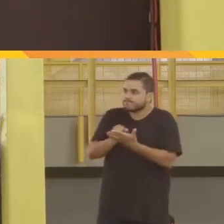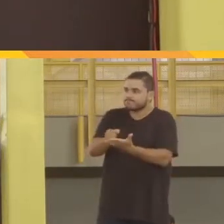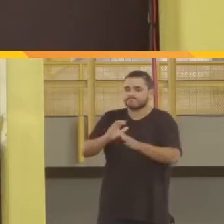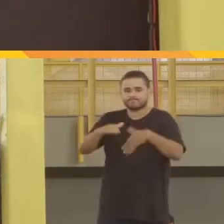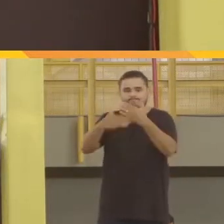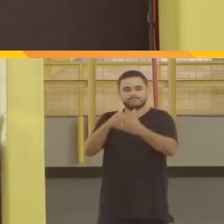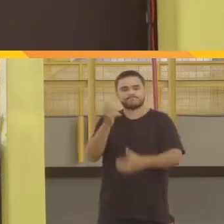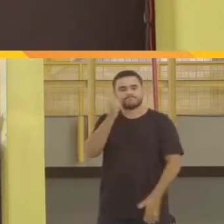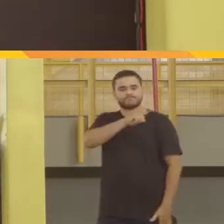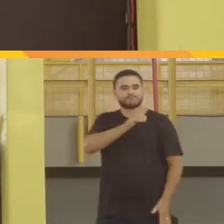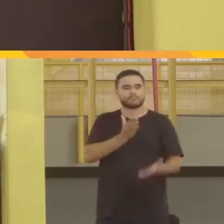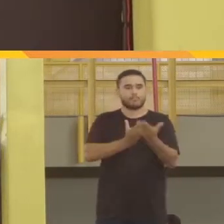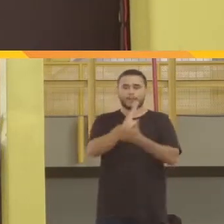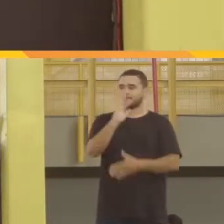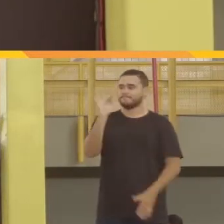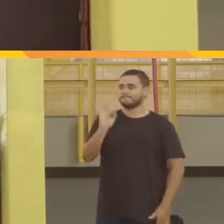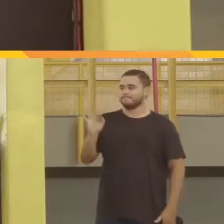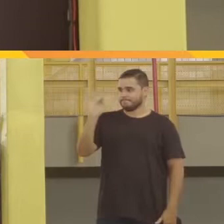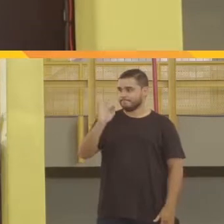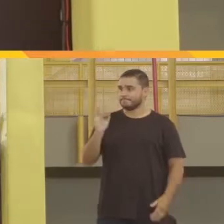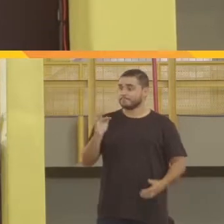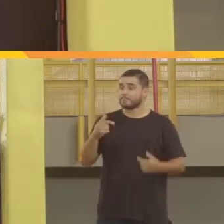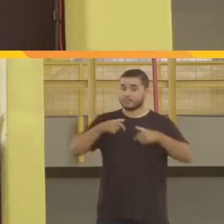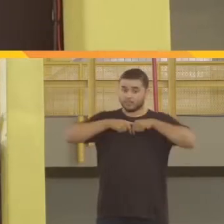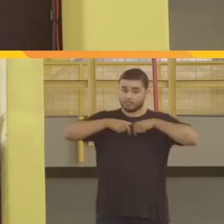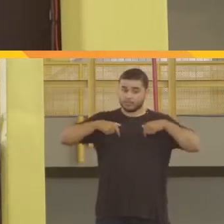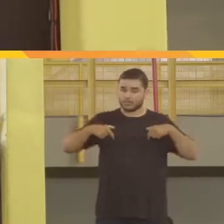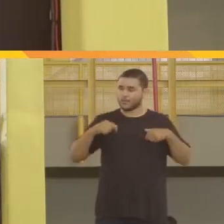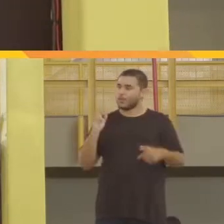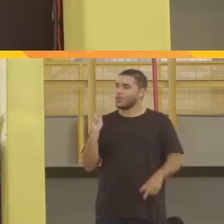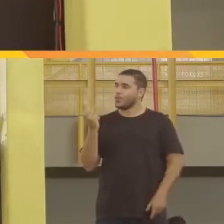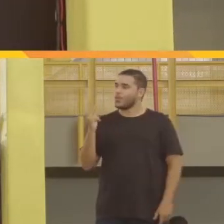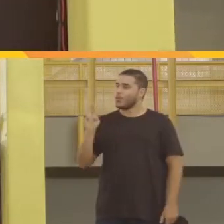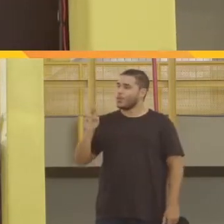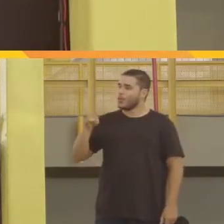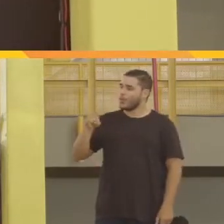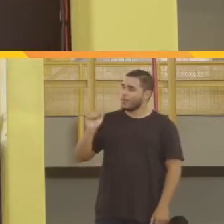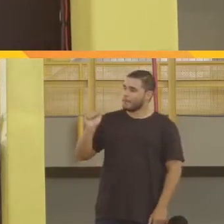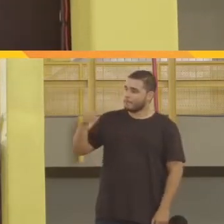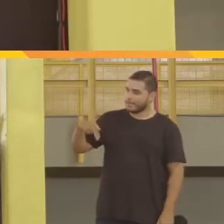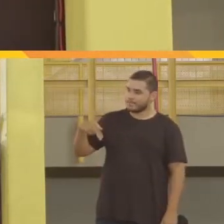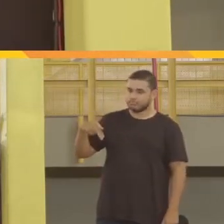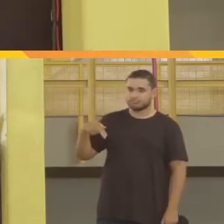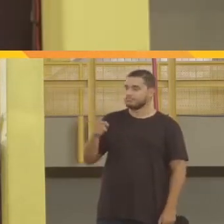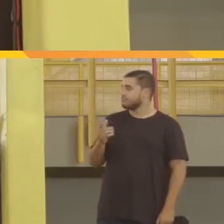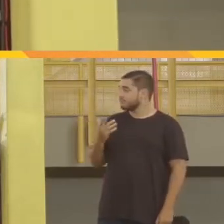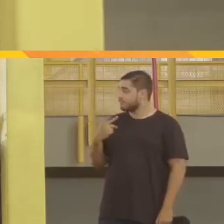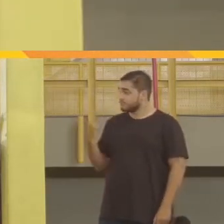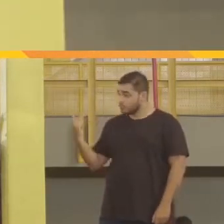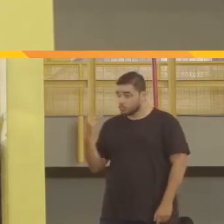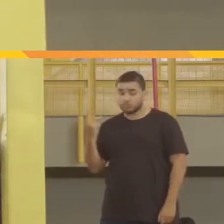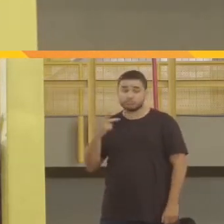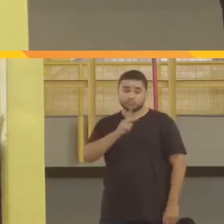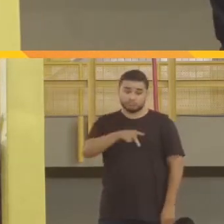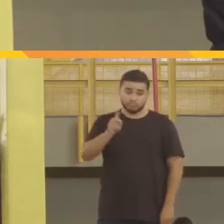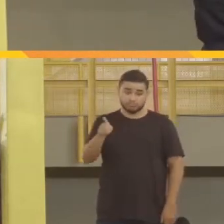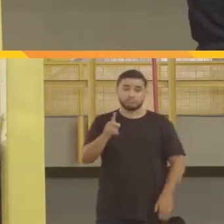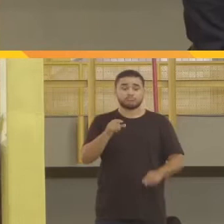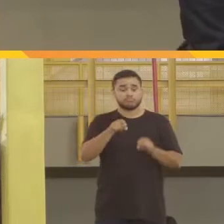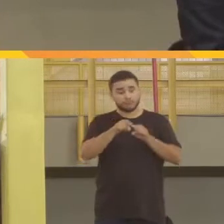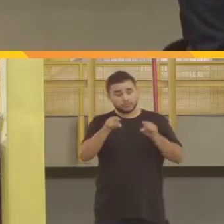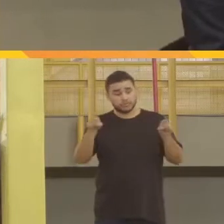Então, convido a todos a acompanhar a plataforma Human, a acompanhar tanto a mim quanto ao professor Tiago Cavalcante e